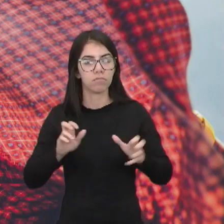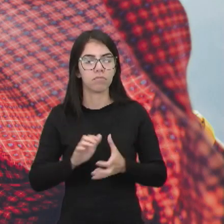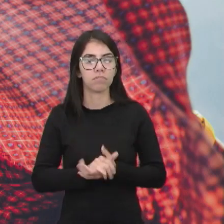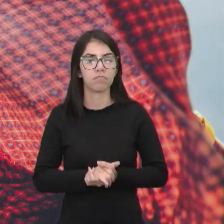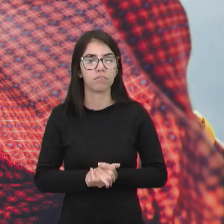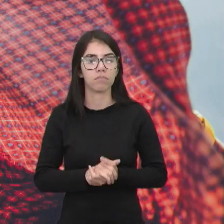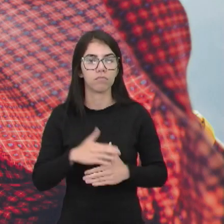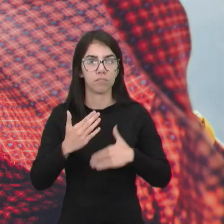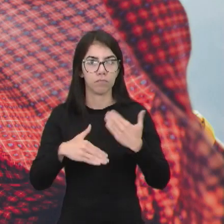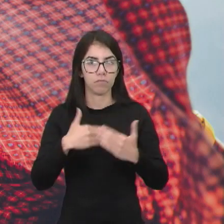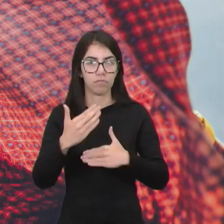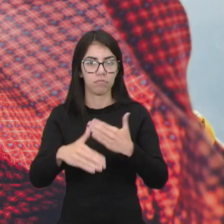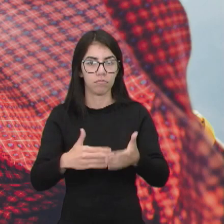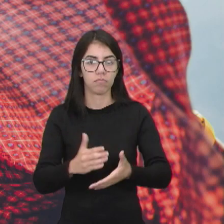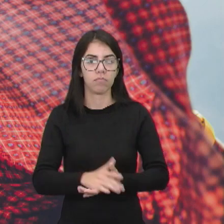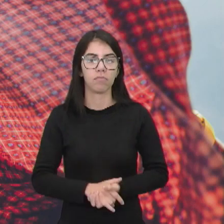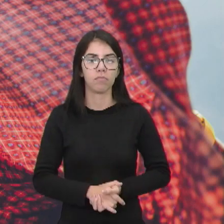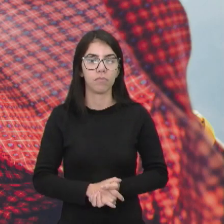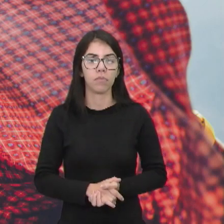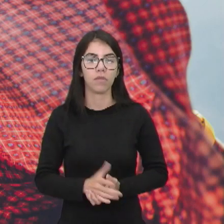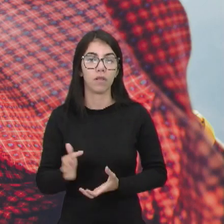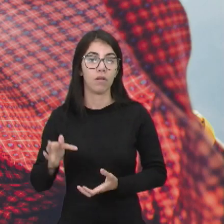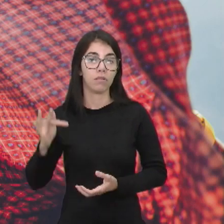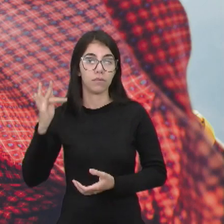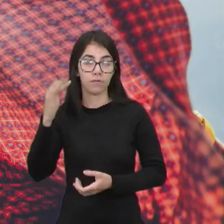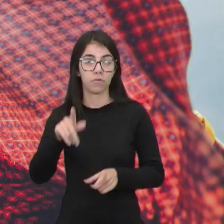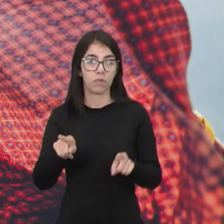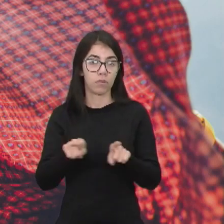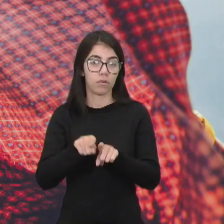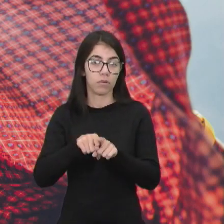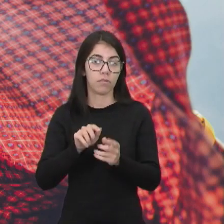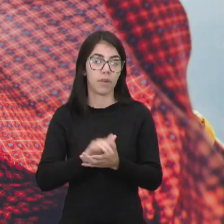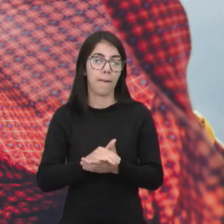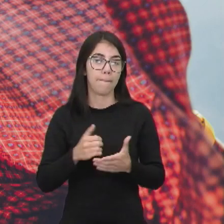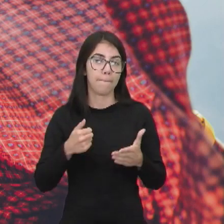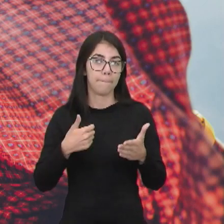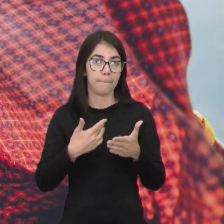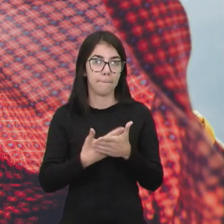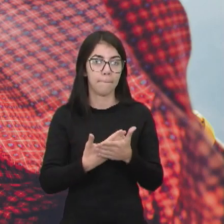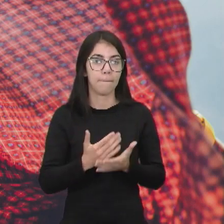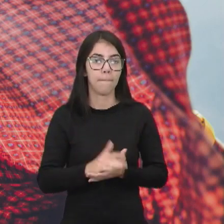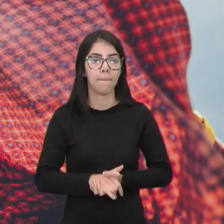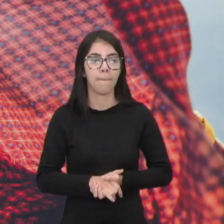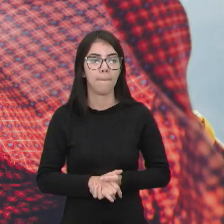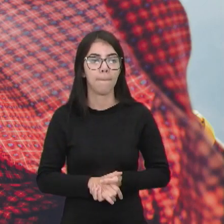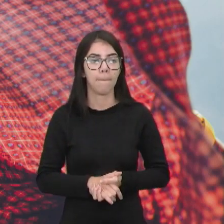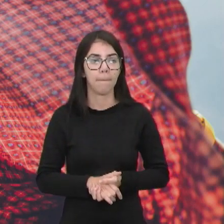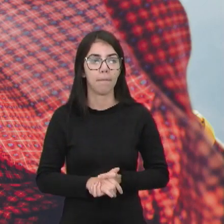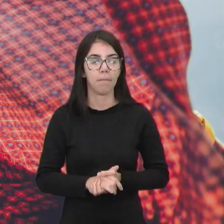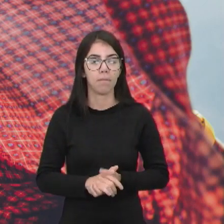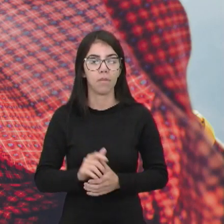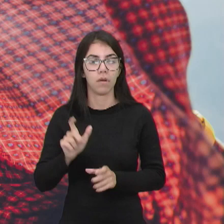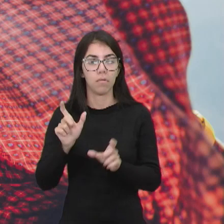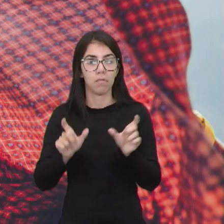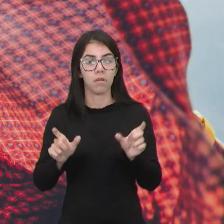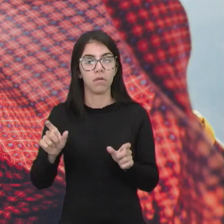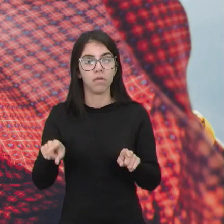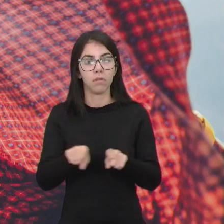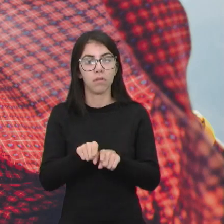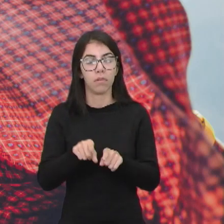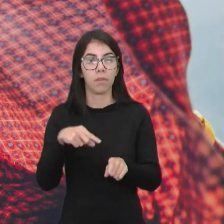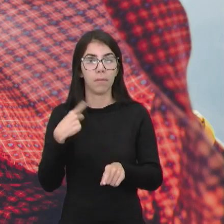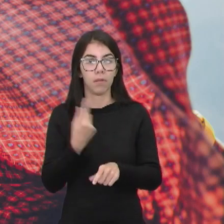mais adiante aí. No futuro aí, espero que no futuro próximo, né? Pessoal, e para falar